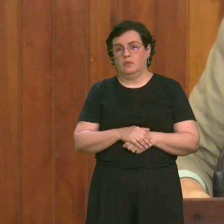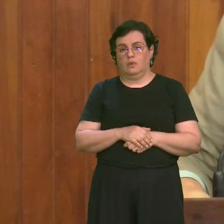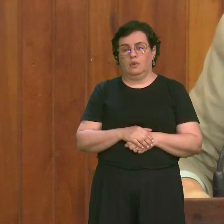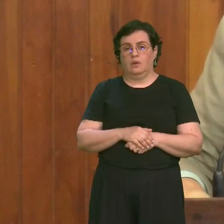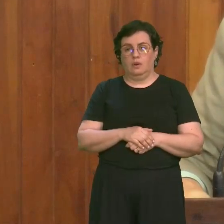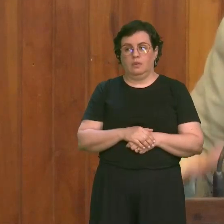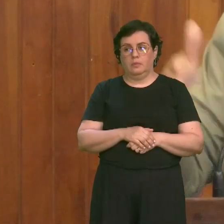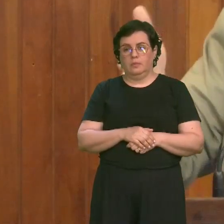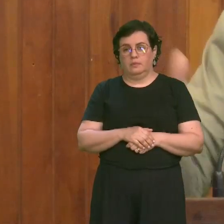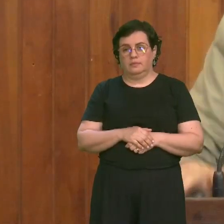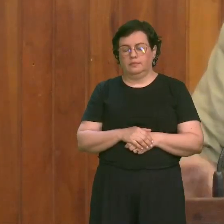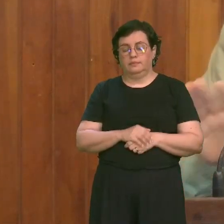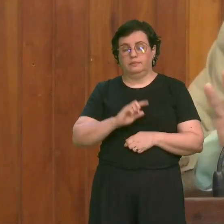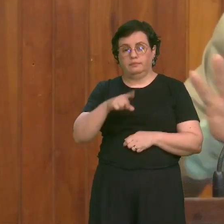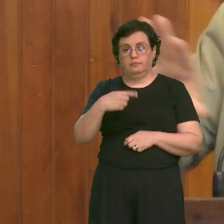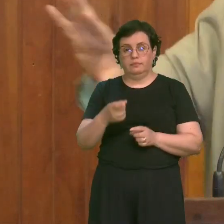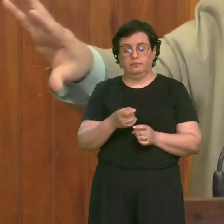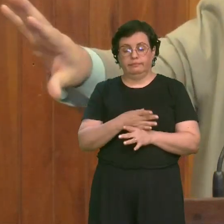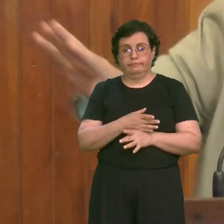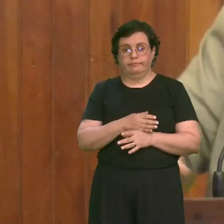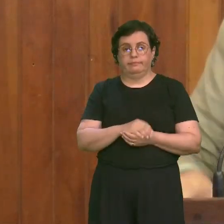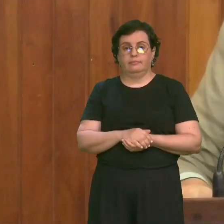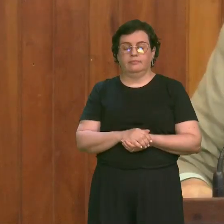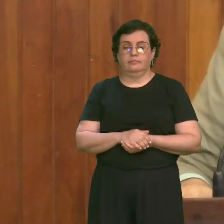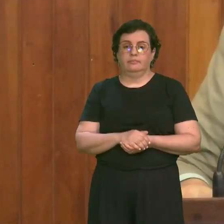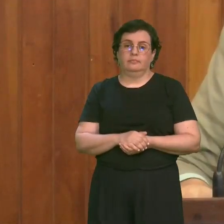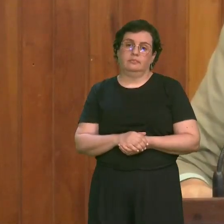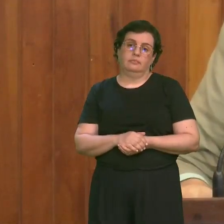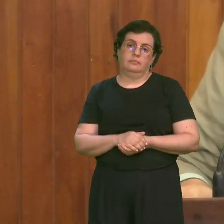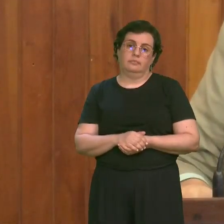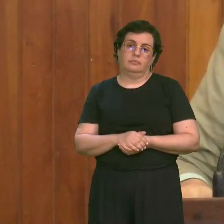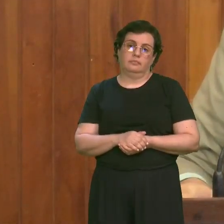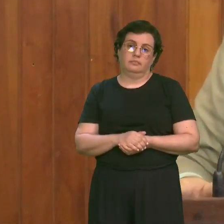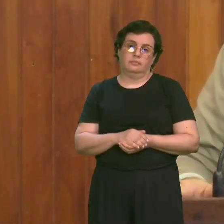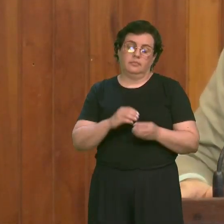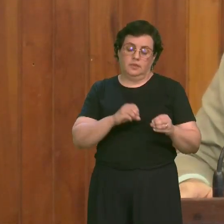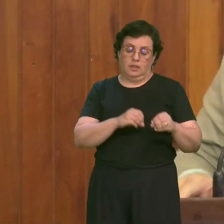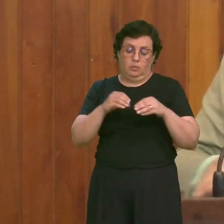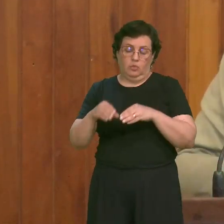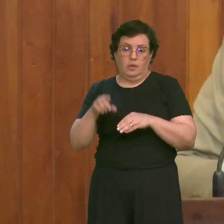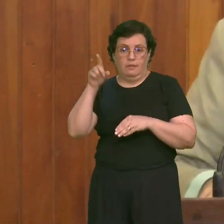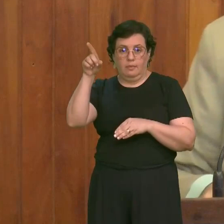Antônio Ribeiro depois de pronto transferir se as modalidades para lá